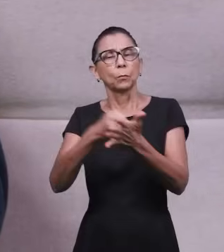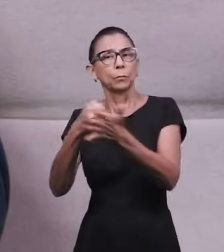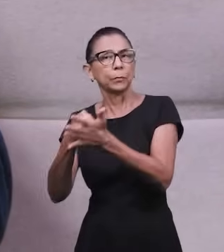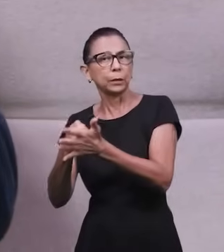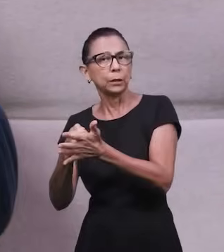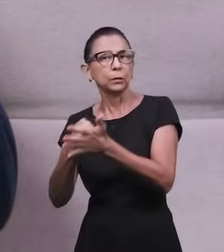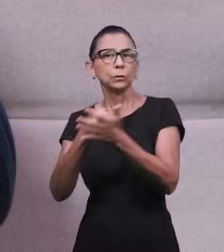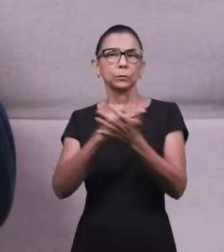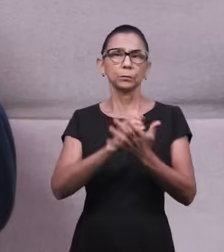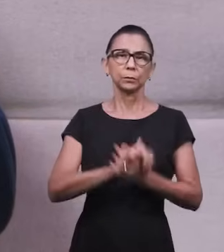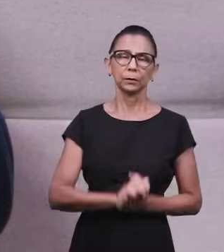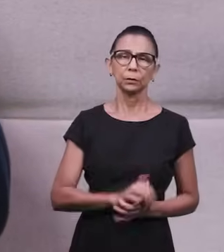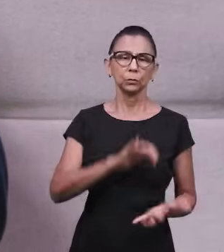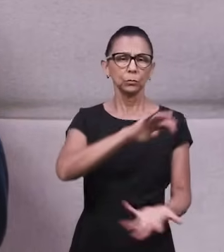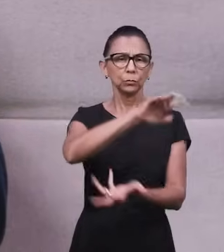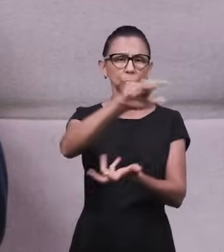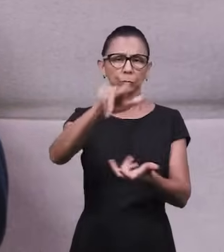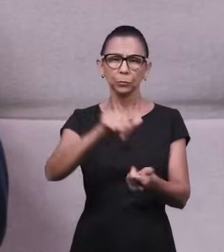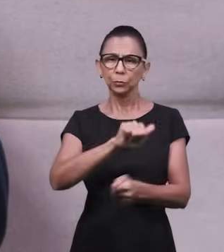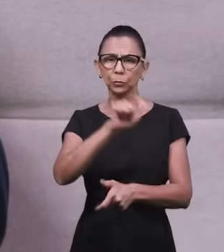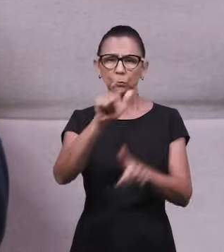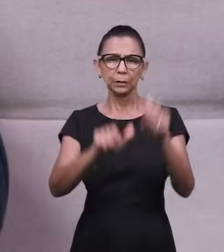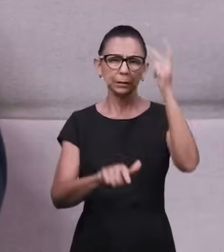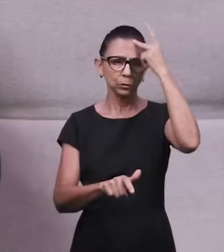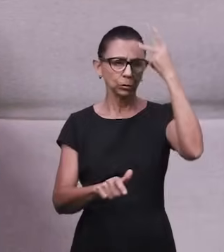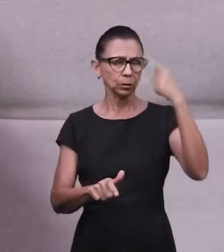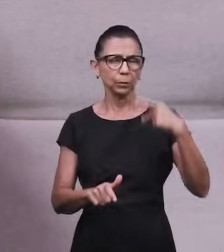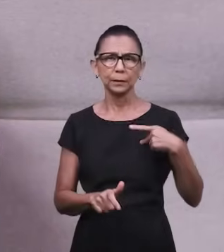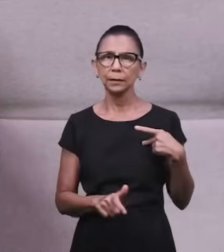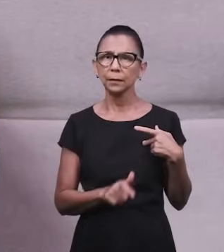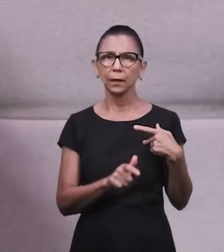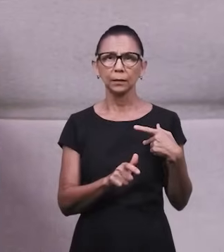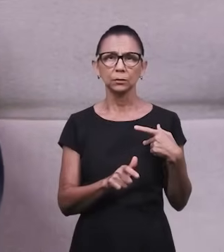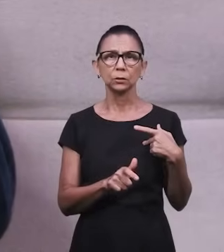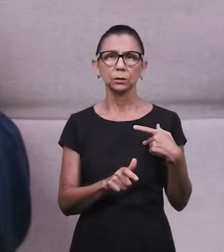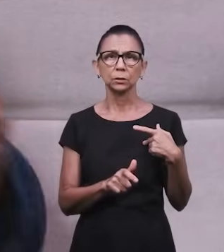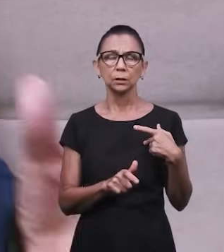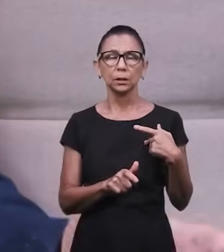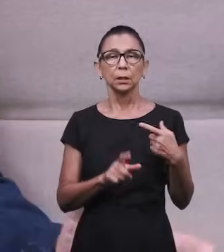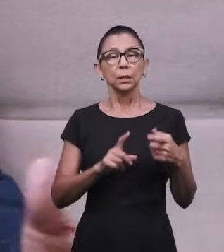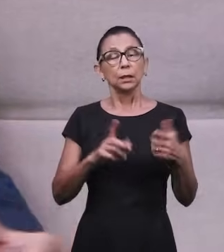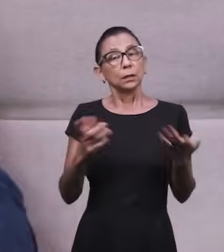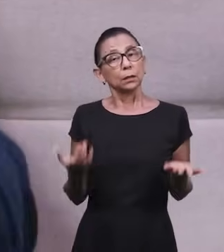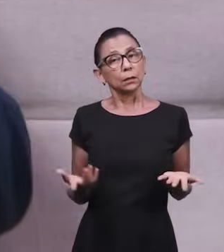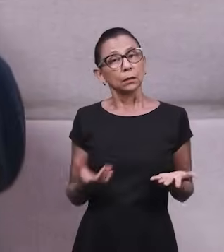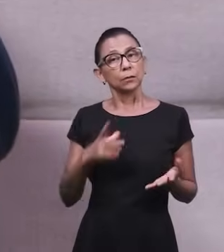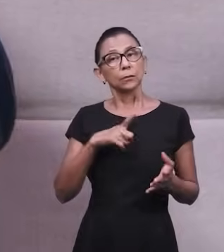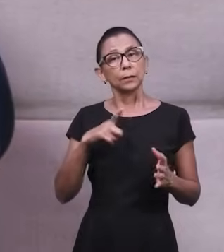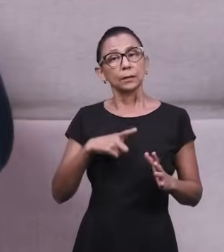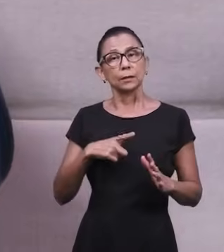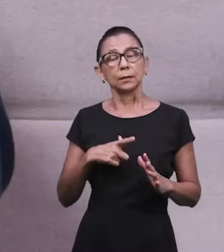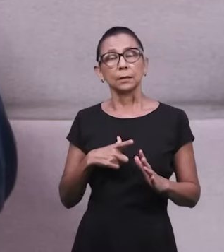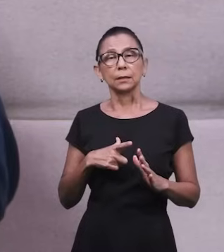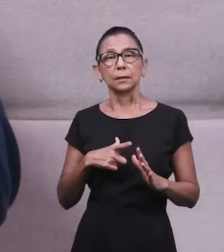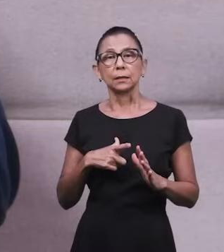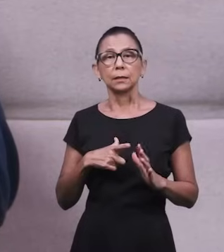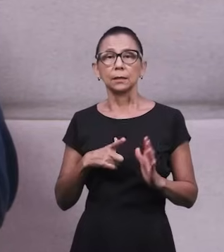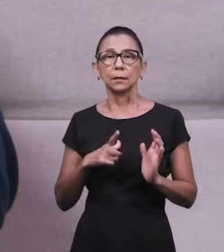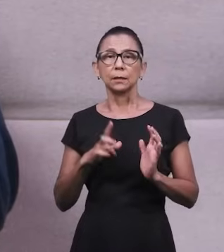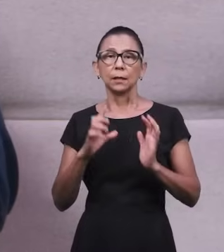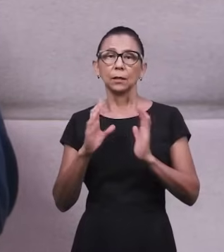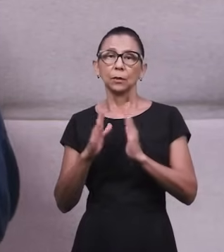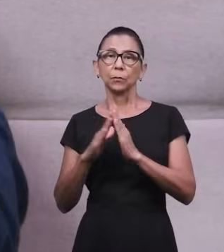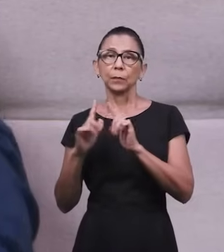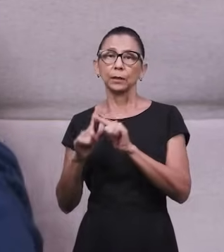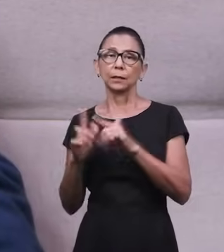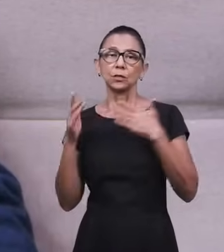diz a palavra, da igreja infiel, composta por aqueles, como o Sérgio disse, que tiveram experiências com